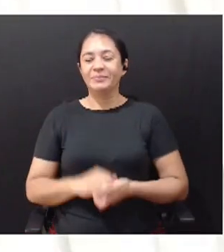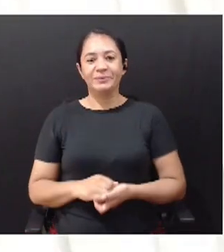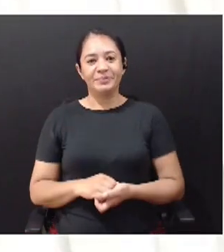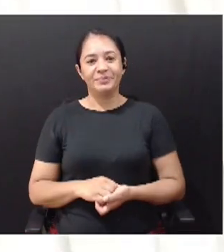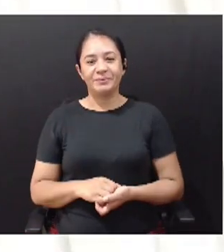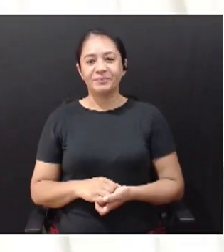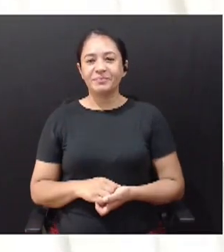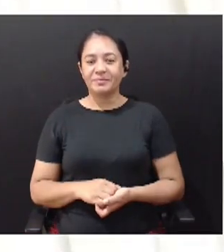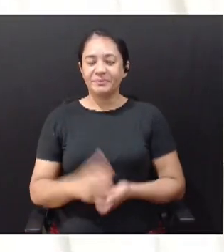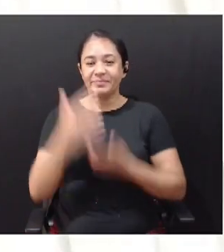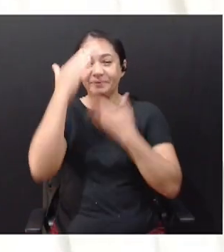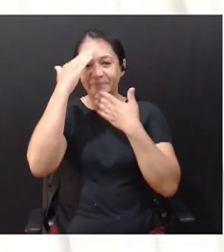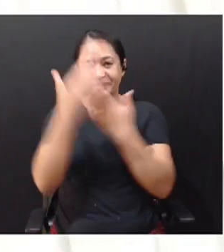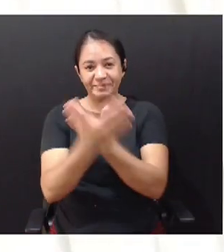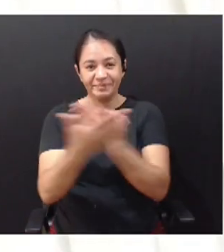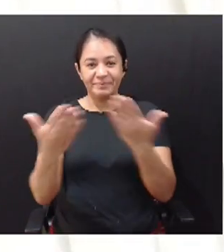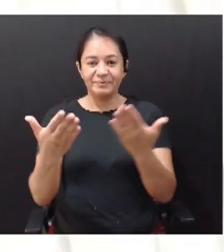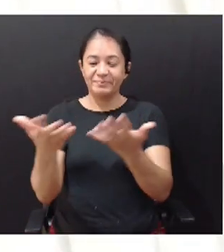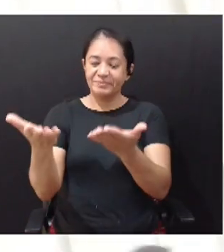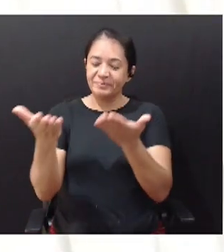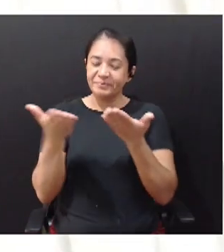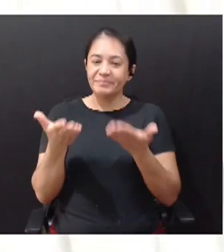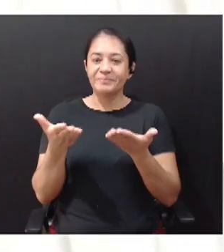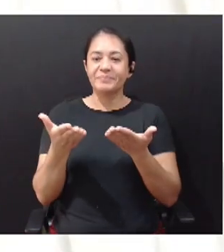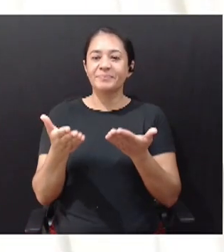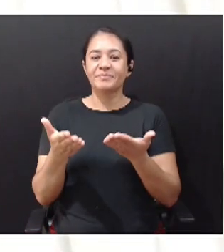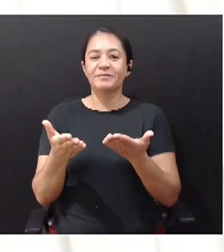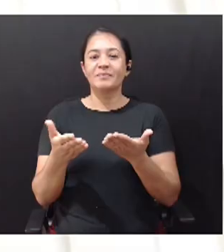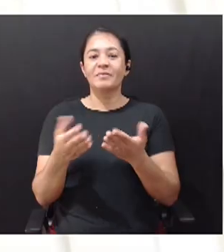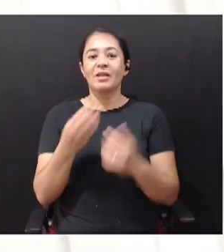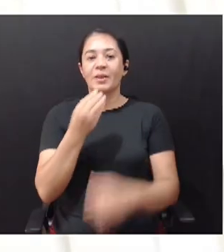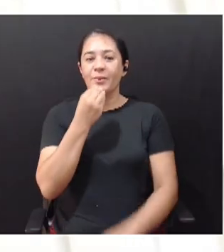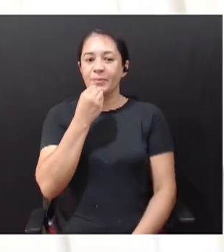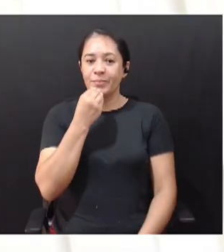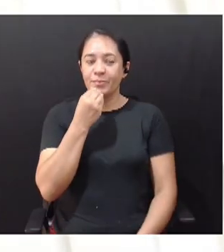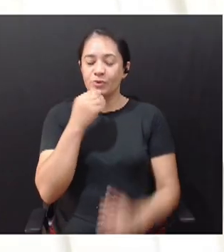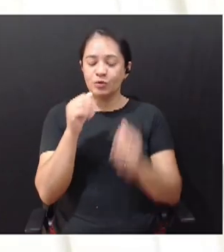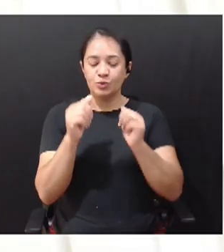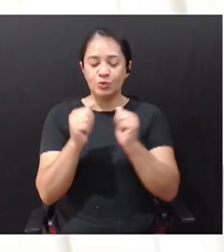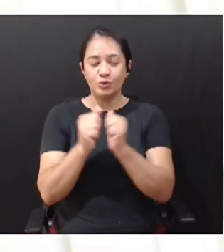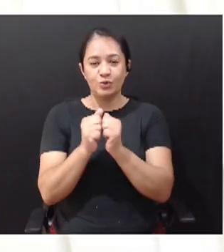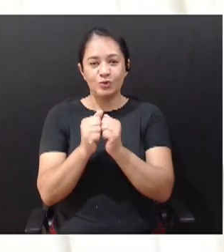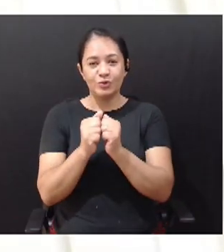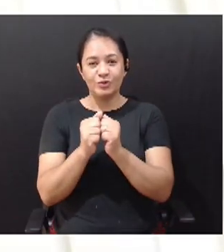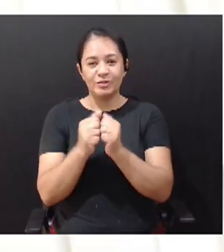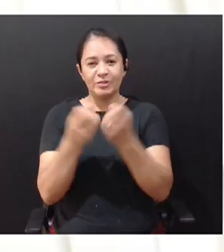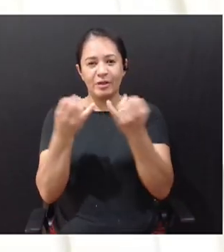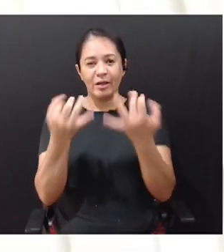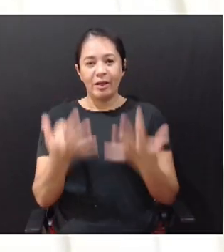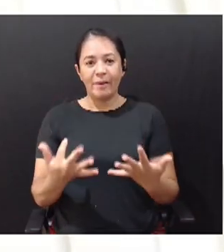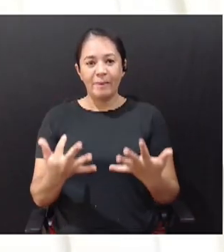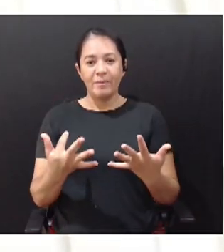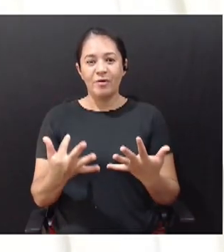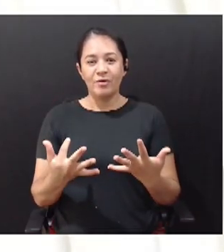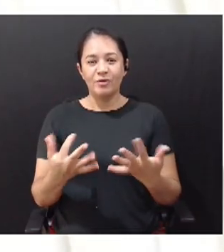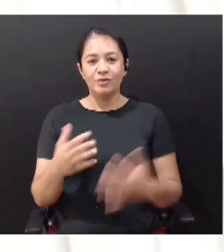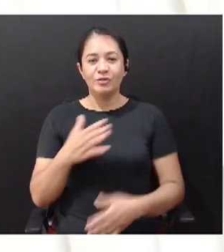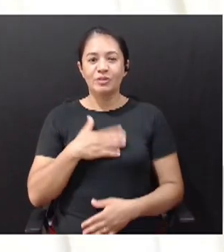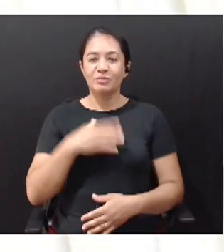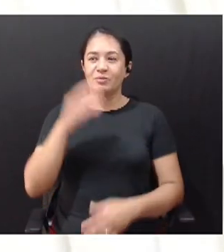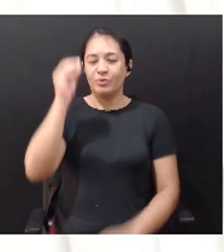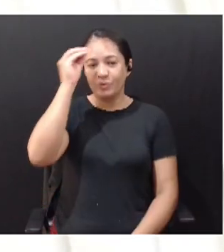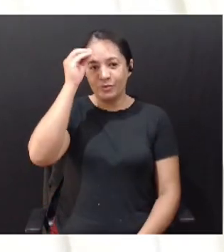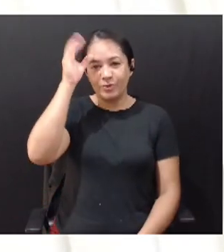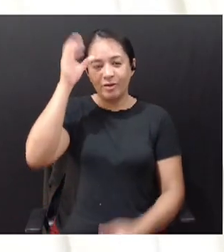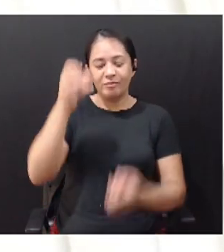vocês pelo convite, pela oportunidade de estar colocando aqui os meus conhecimentos. Bom